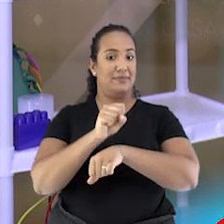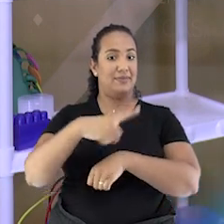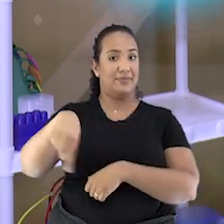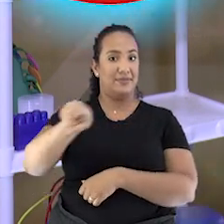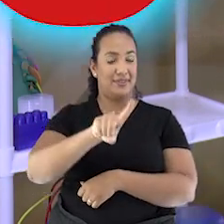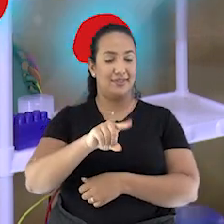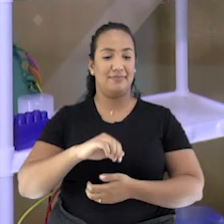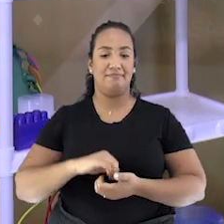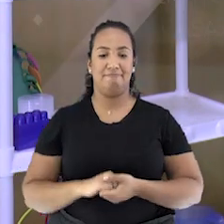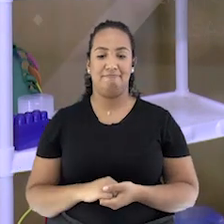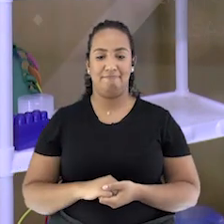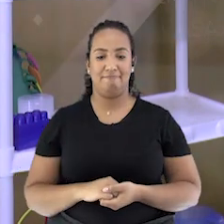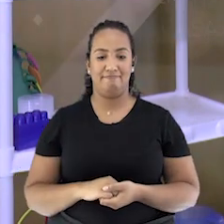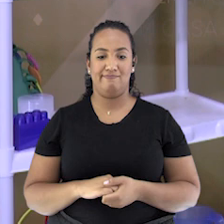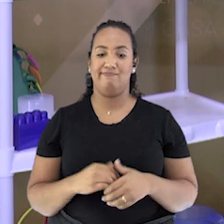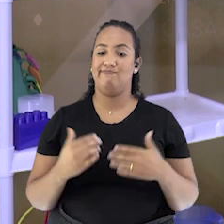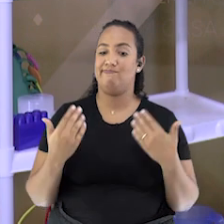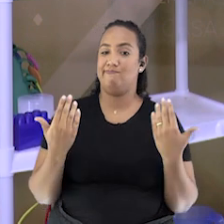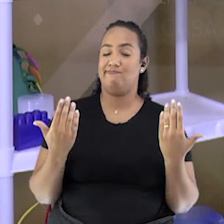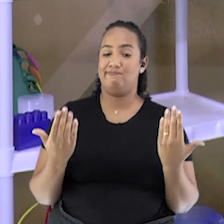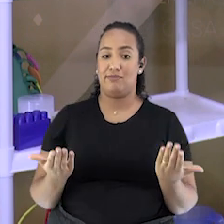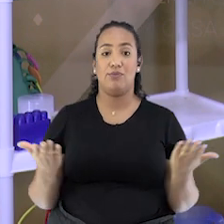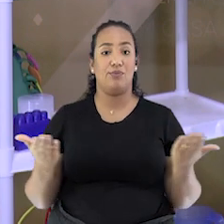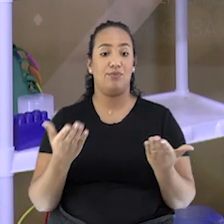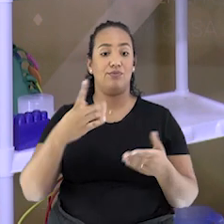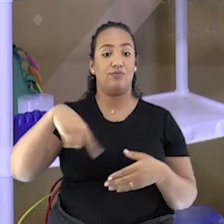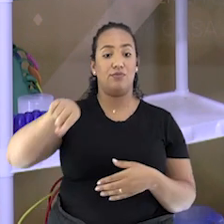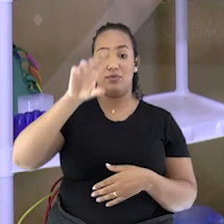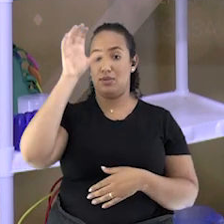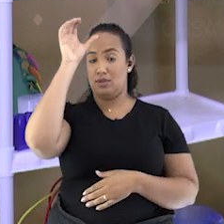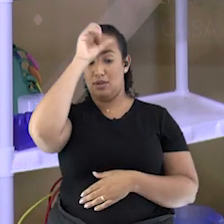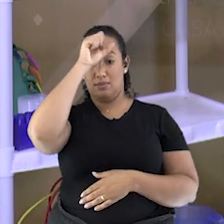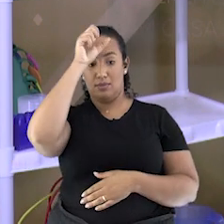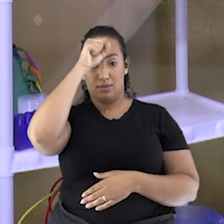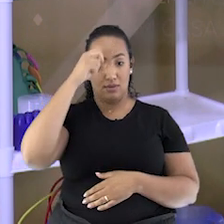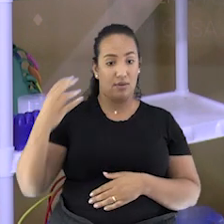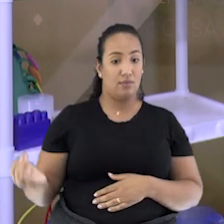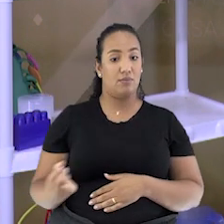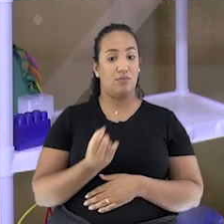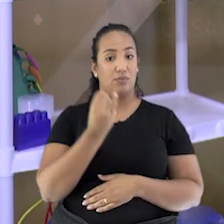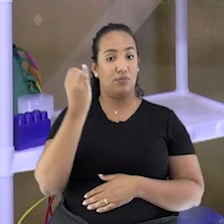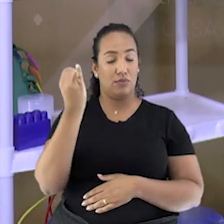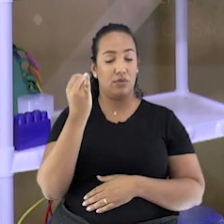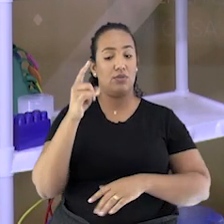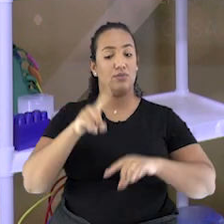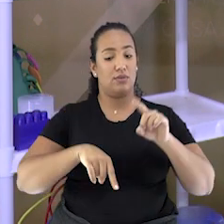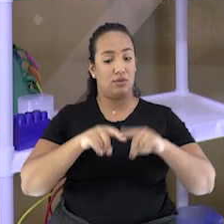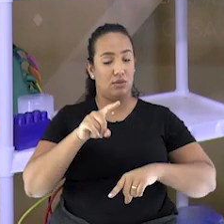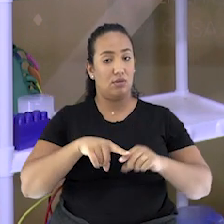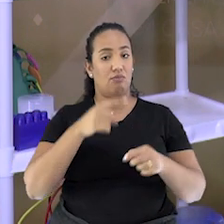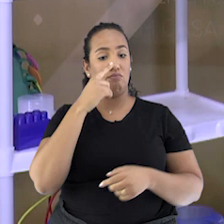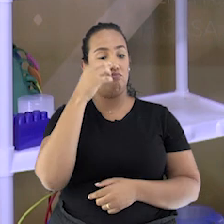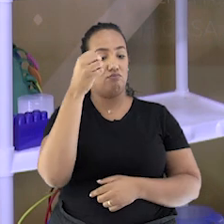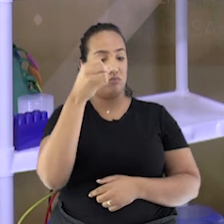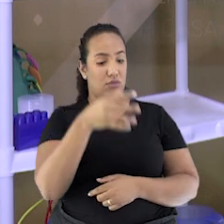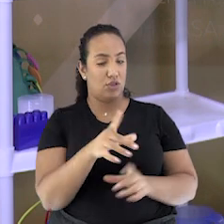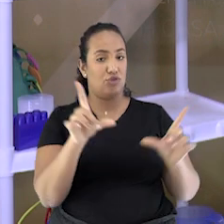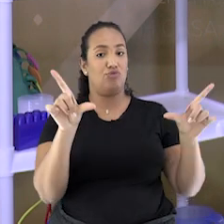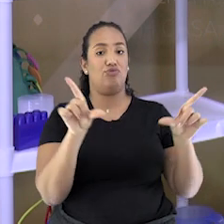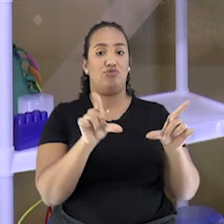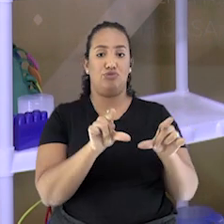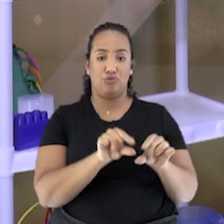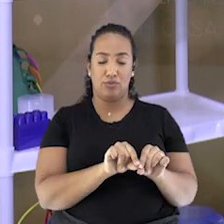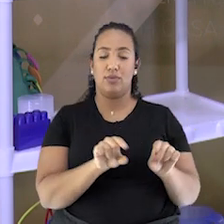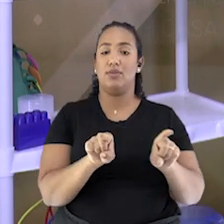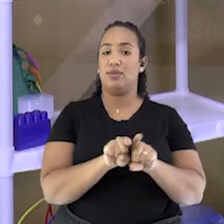hein? Pessoal, vimos hoje sobre como é importante reduzirmos o nosso lixo, como é importante fazermos o